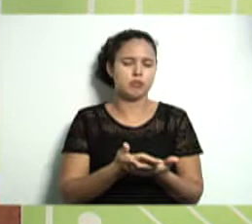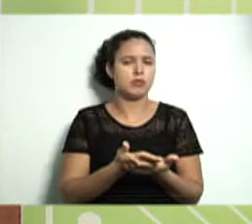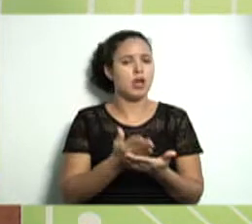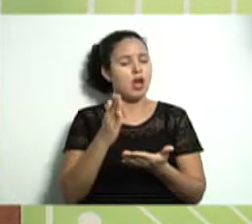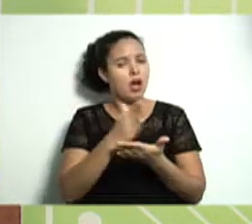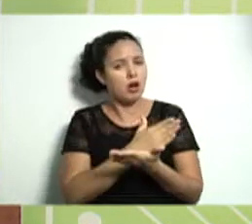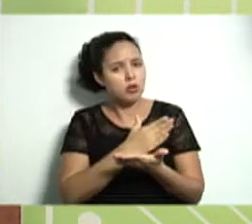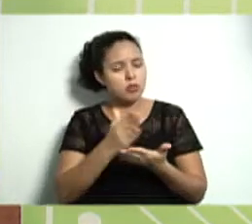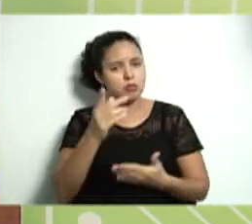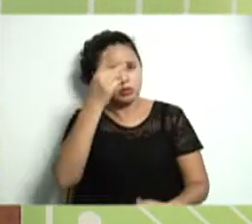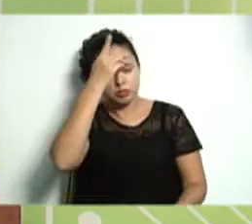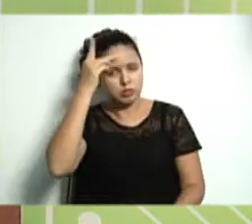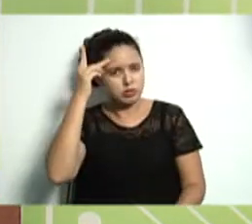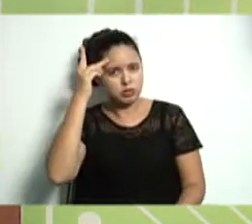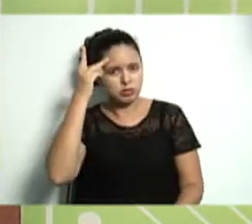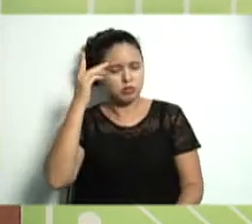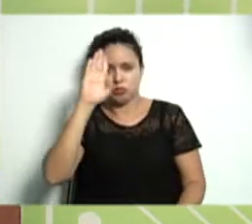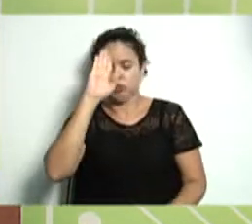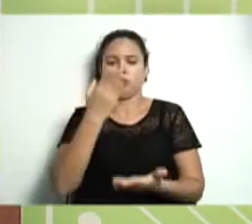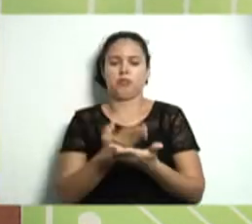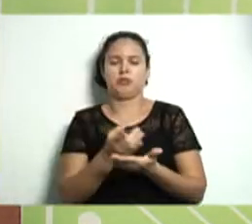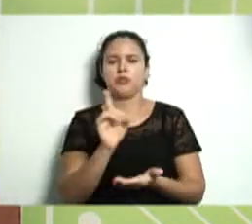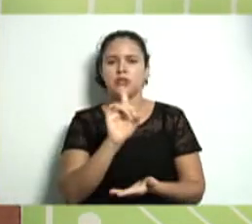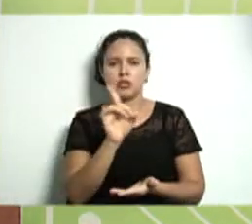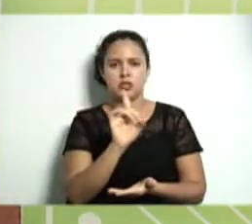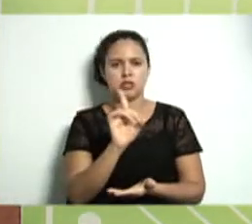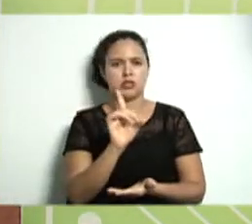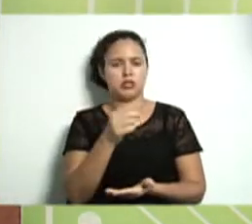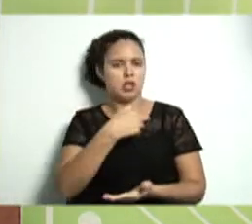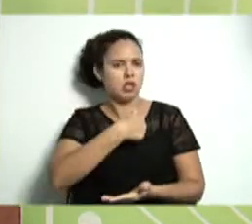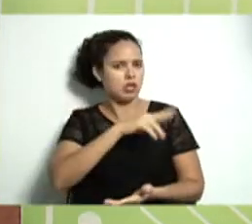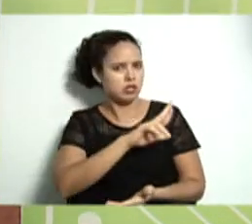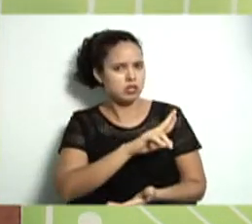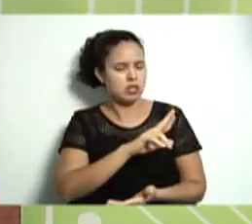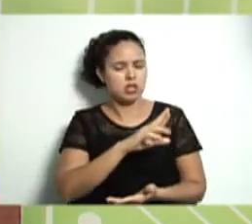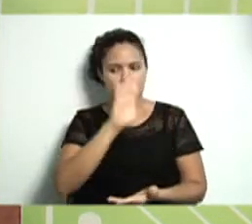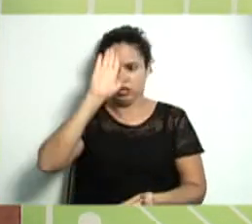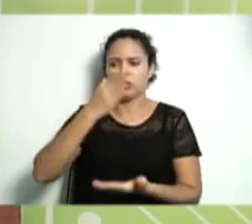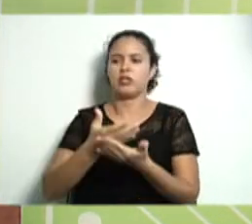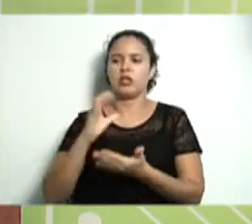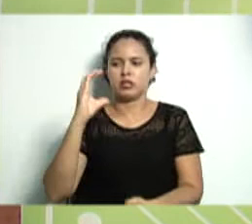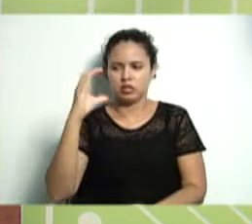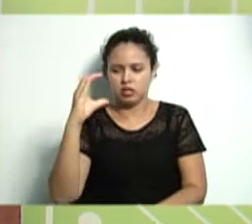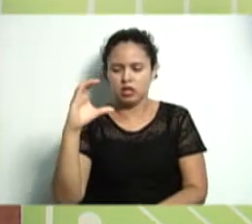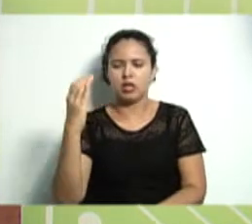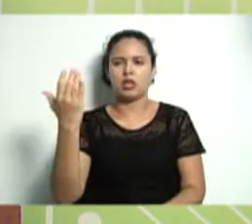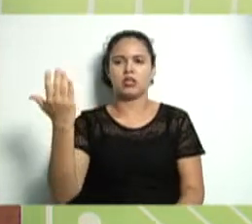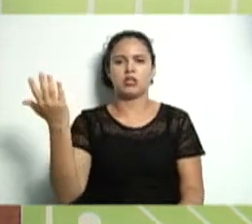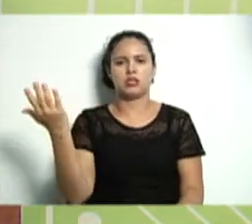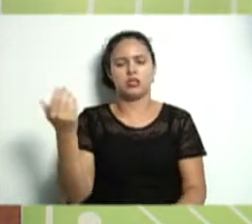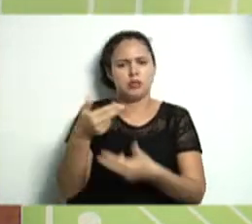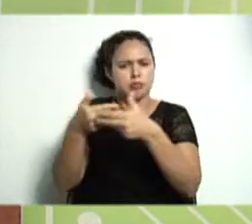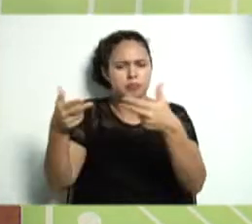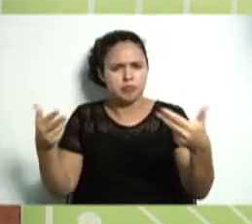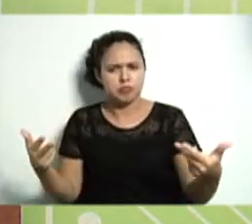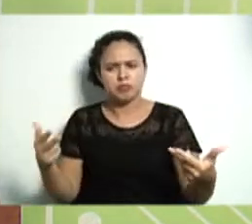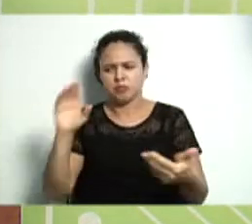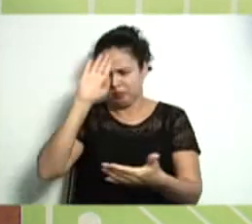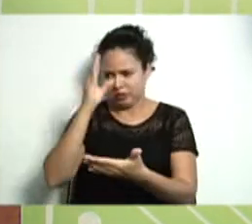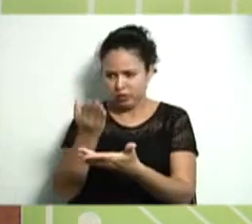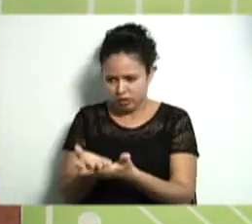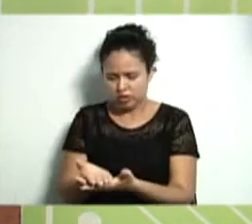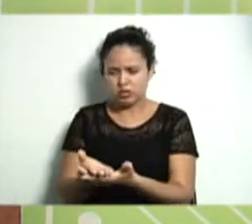religião, em contrapartida, acredita muito na ciência, na capacidade da ciência de realizar e